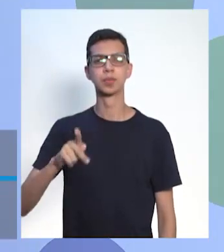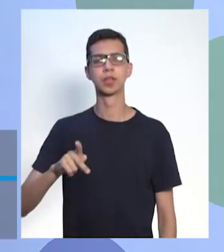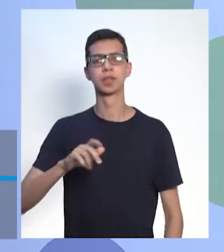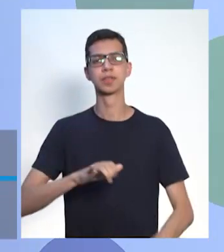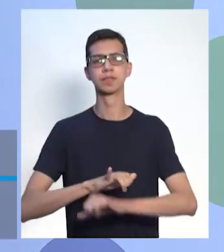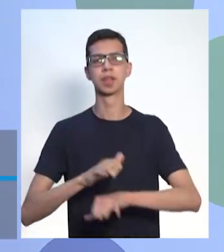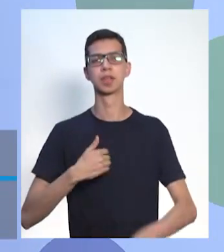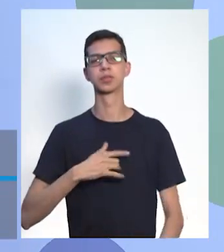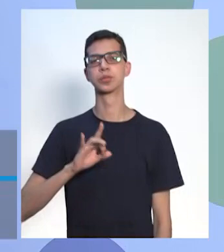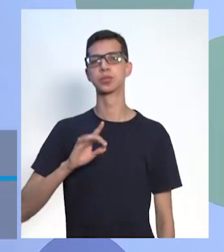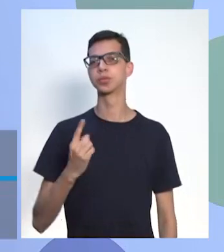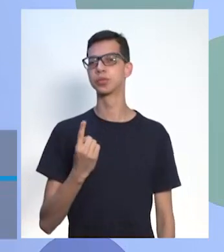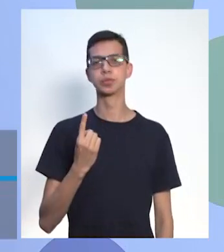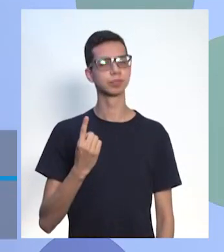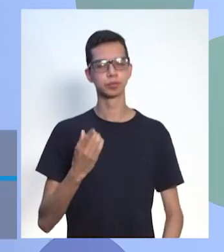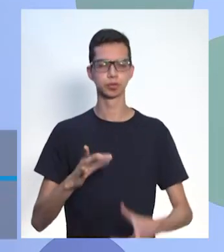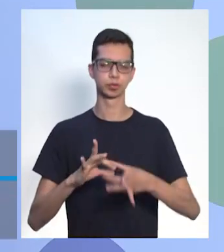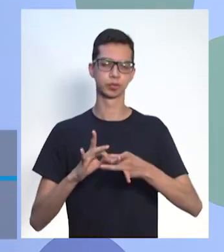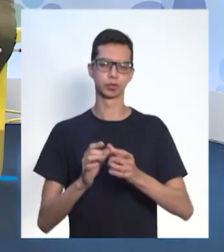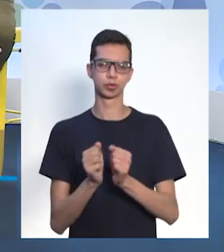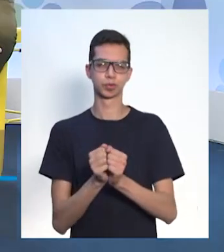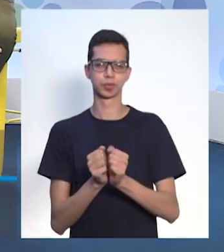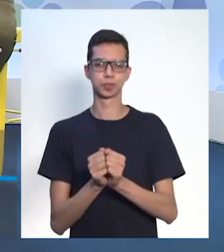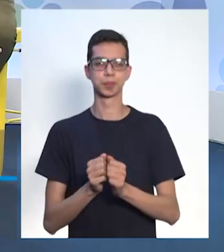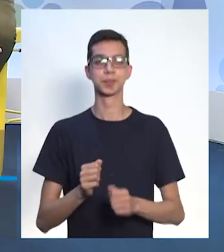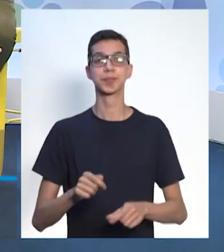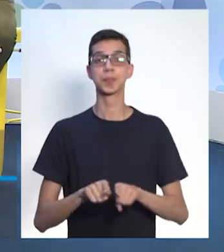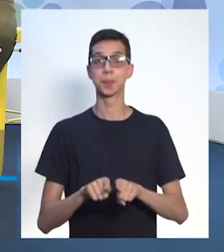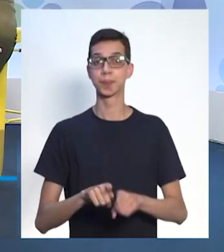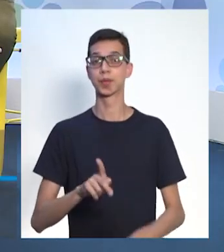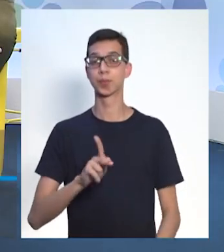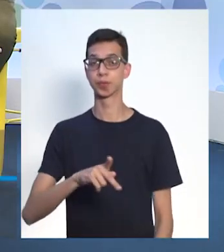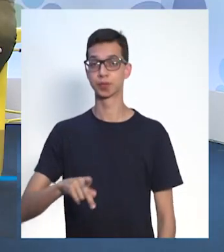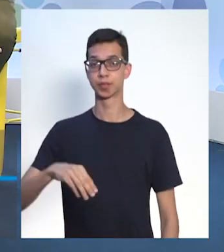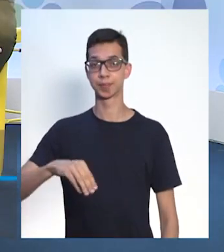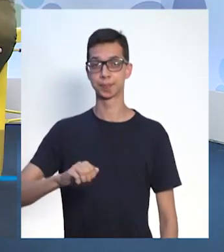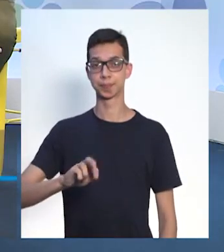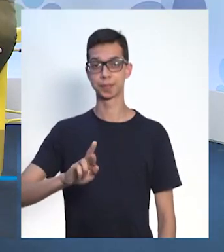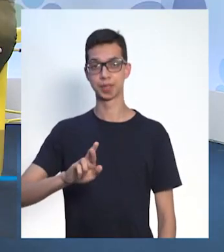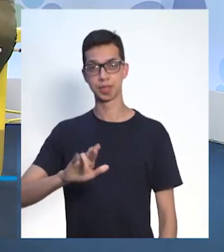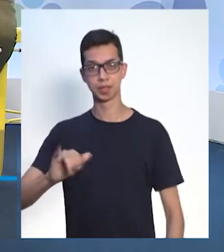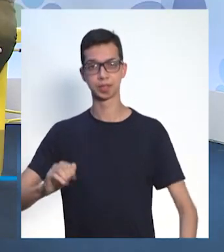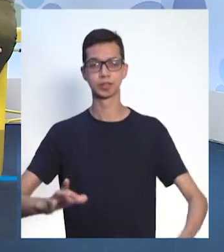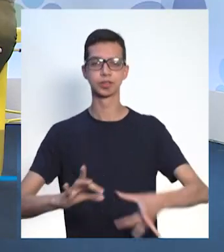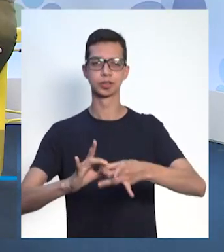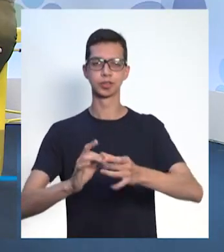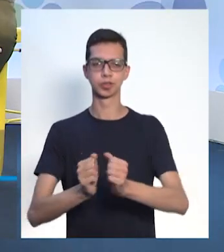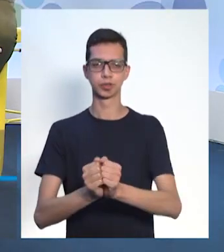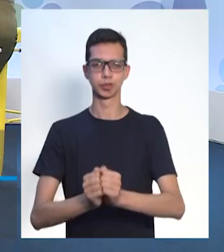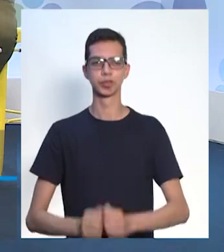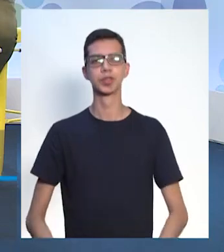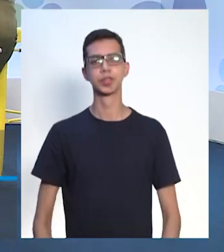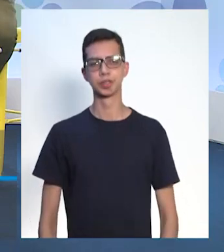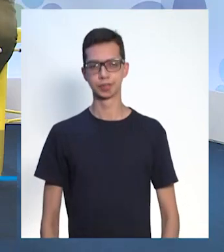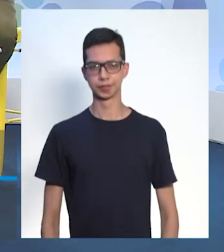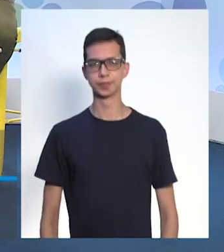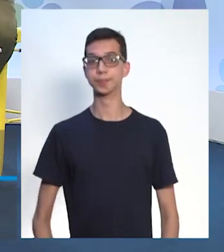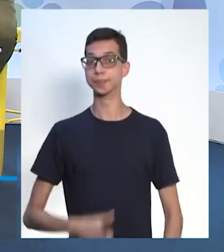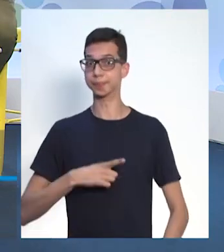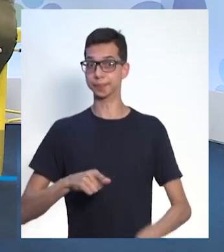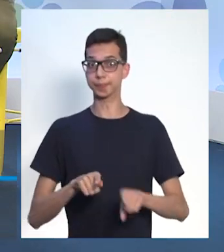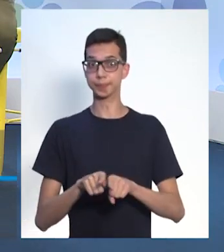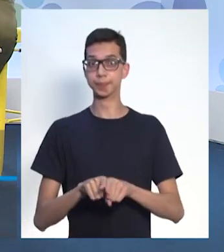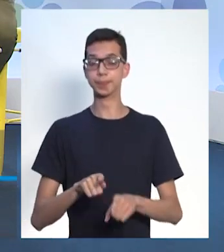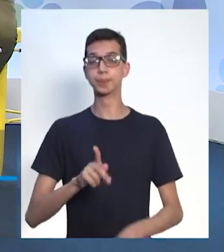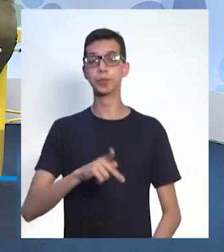com a gente, tá? Os alunos da professora Maria também hoje não estão aí com ela aí, né? Isso, os alunos. E teve uns alunos que a gente chamou semana passada também, né? Foi das alunos da